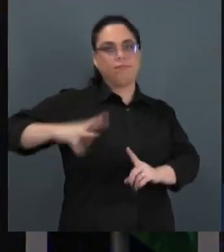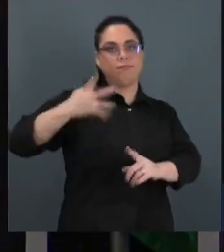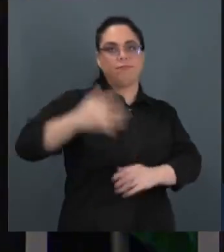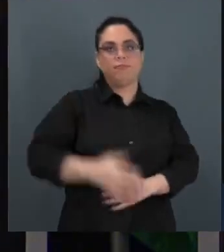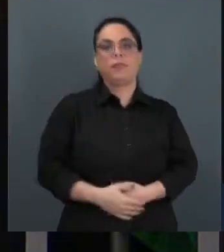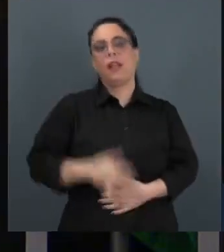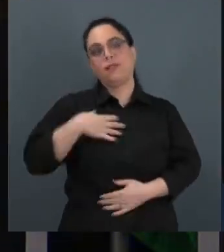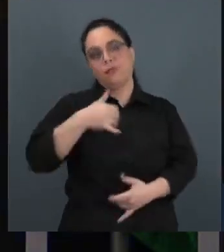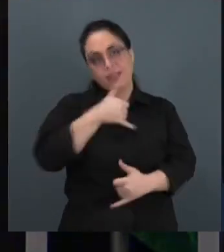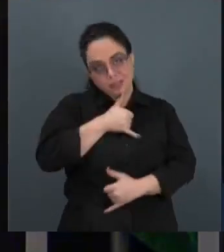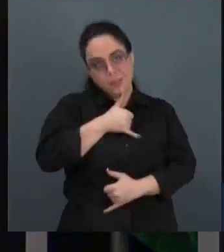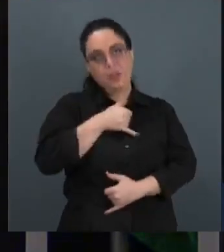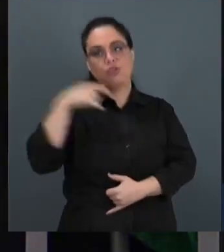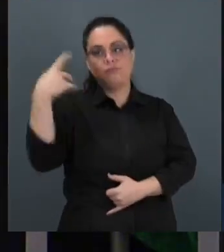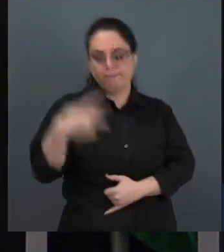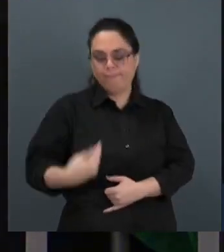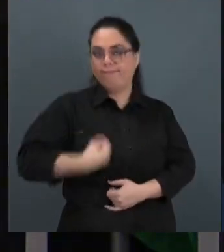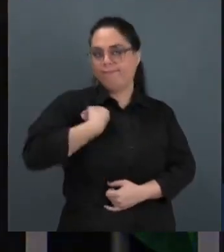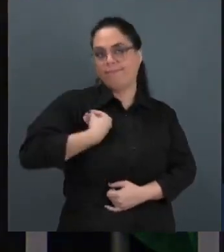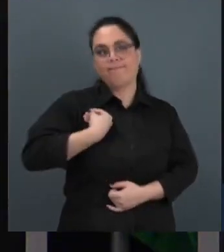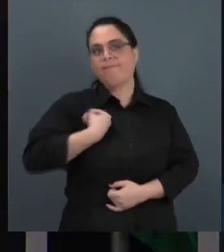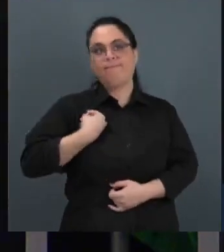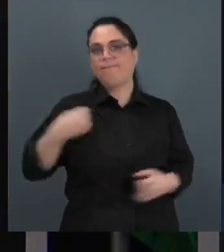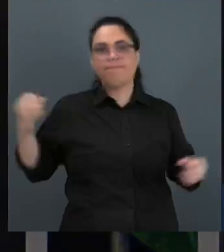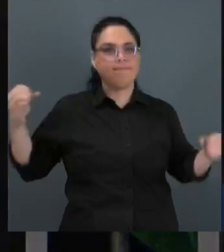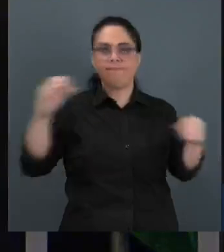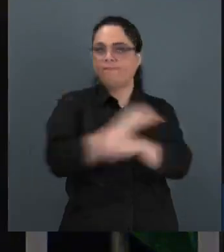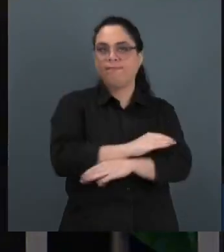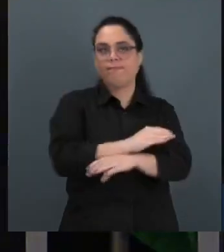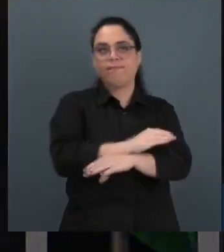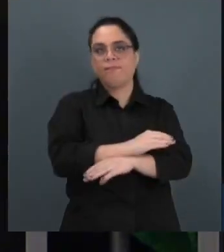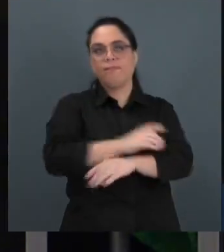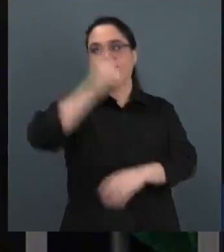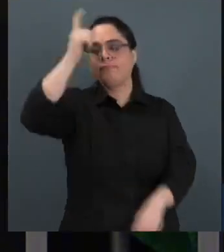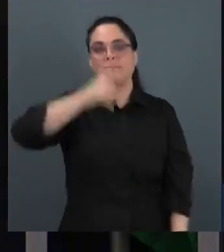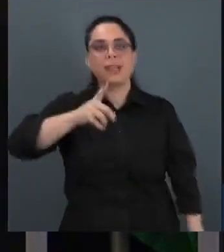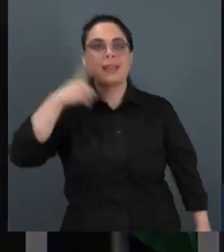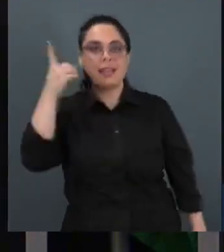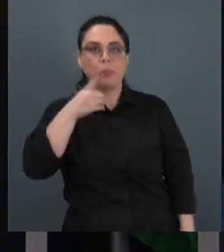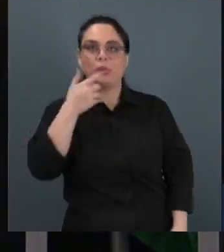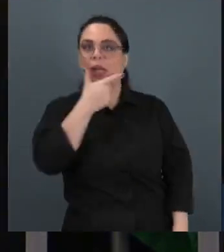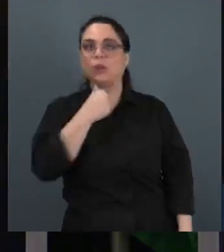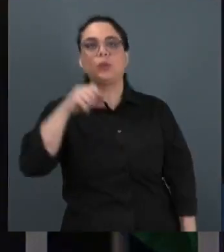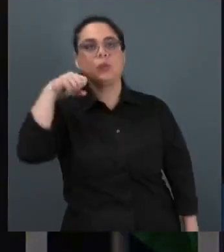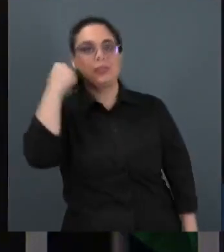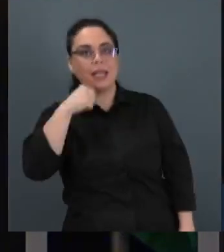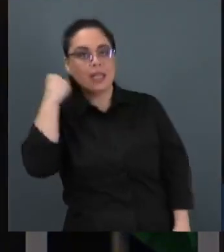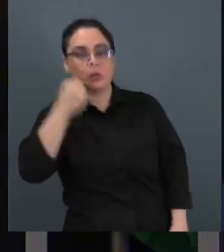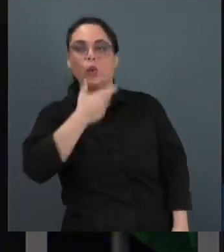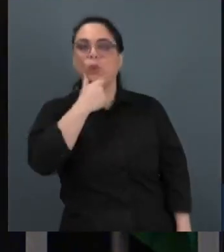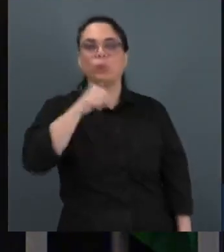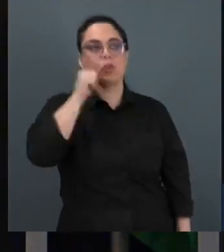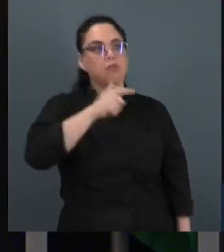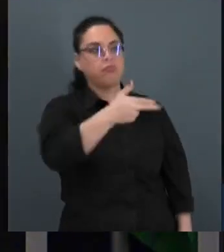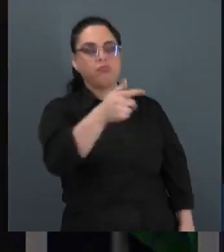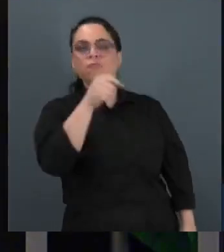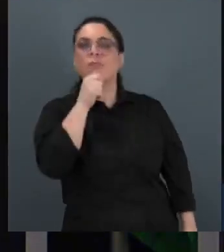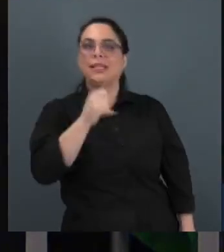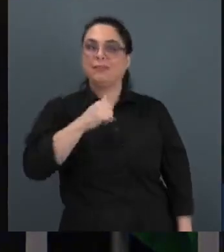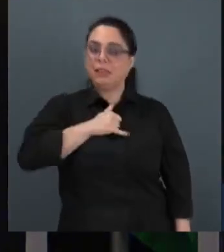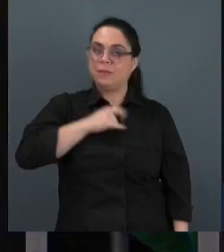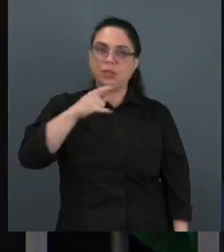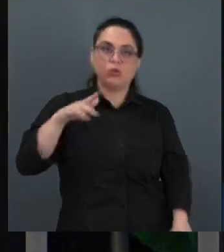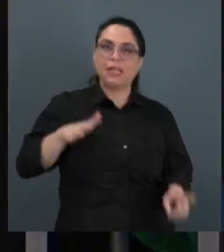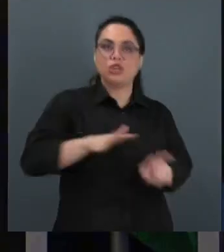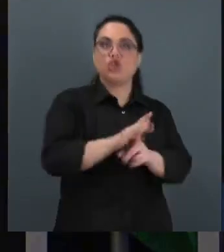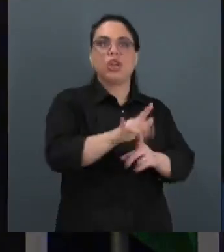Lamento que este parlamento não esteja repleto de senhores deputados e senhoras deputadas, de senhores senadores e senhoras